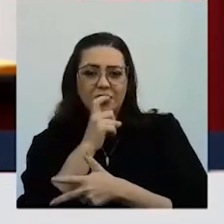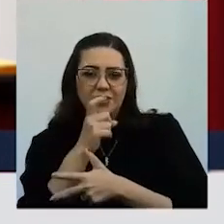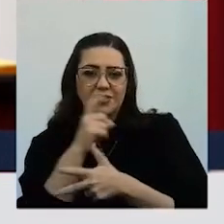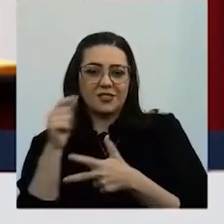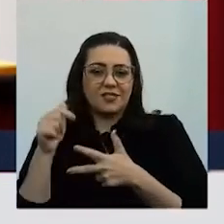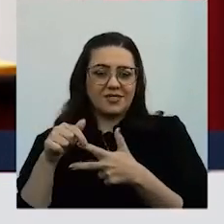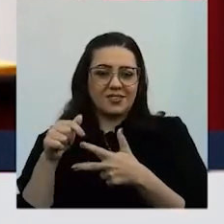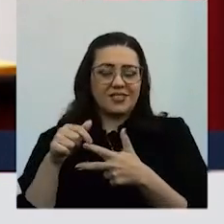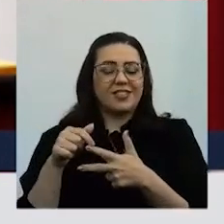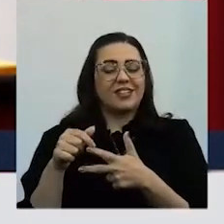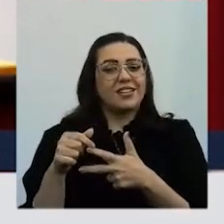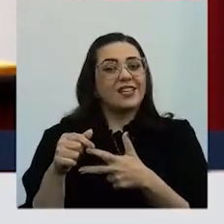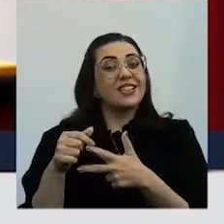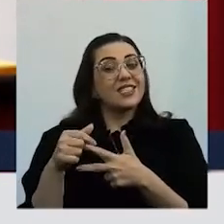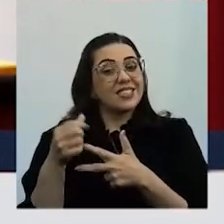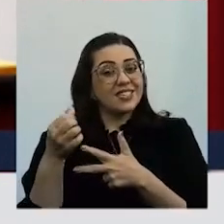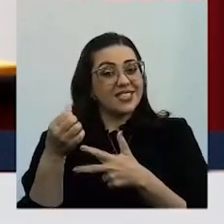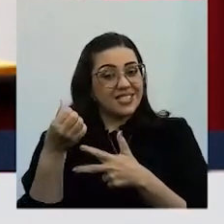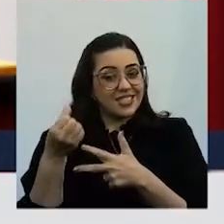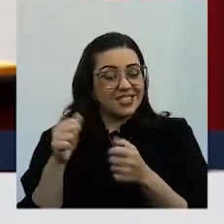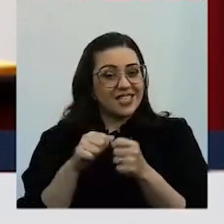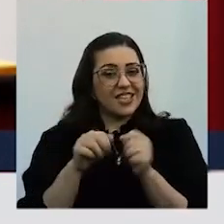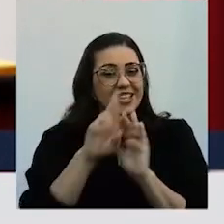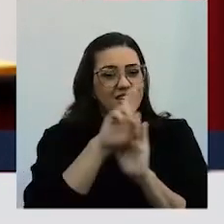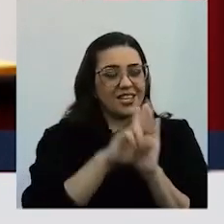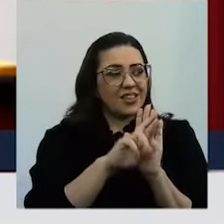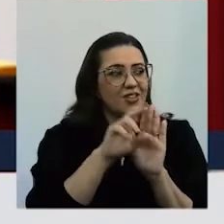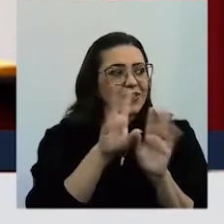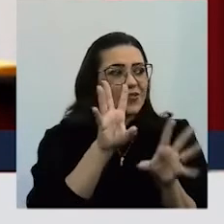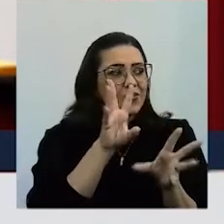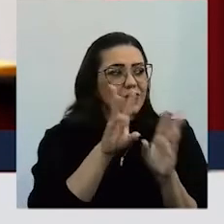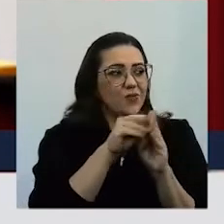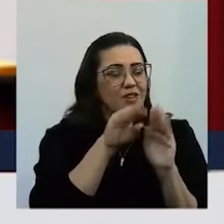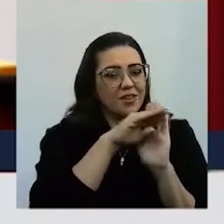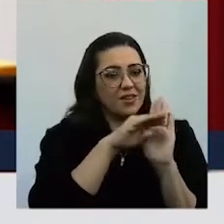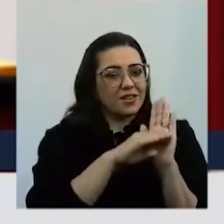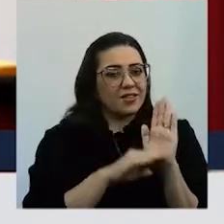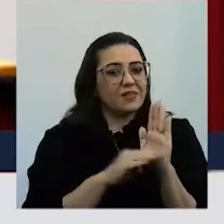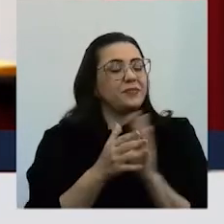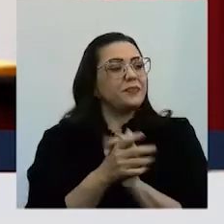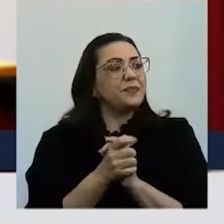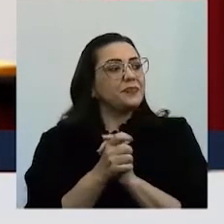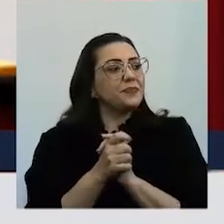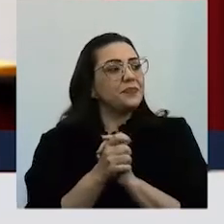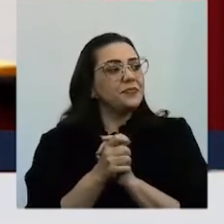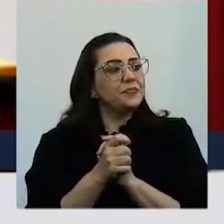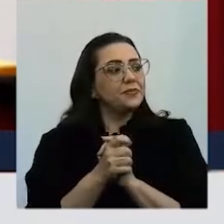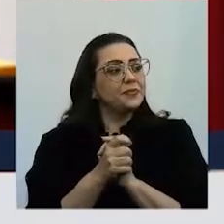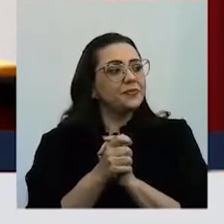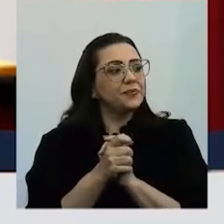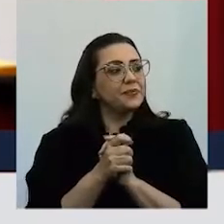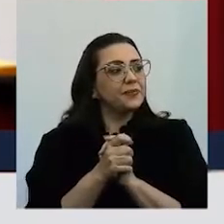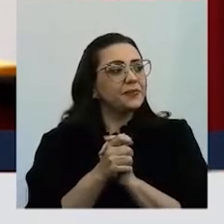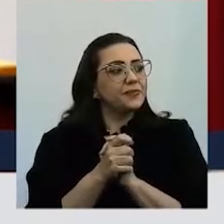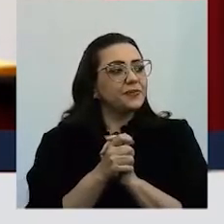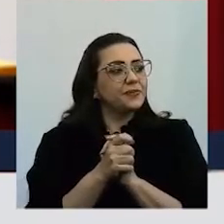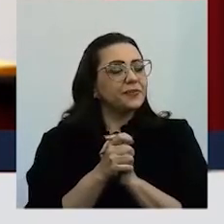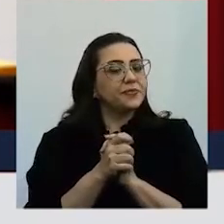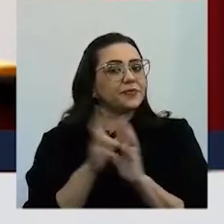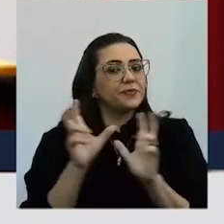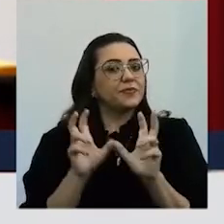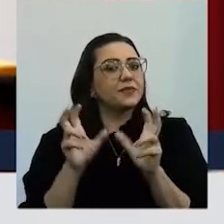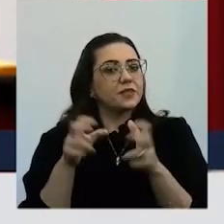legislativos, 6 projetos de resolução e 2 emendas de lei orgânica no município. A